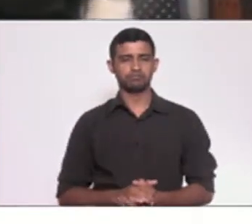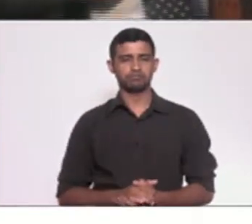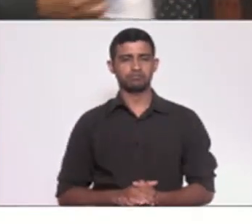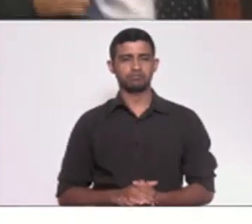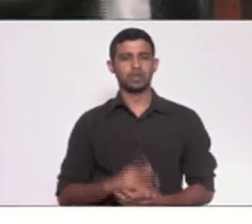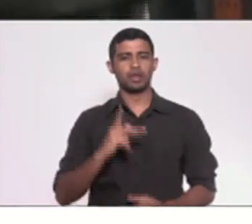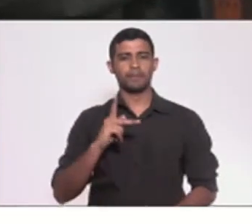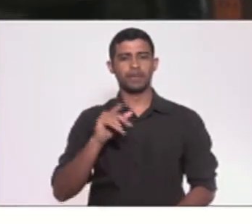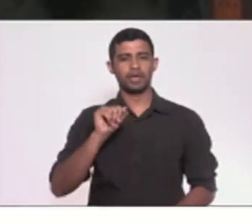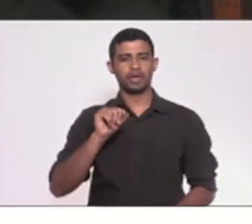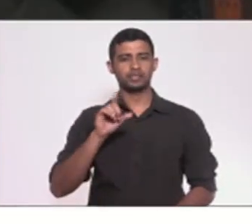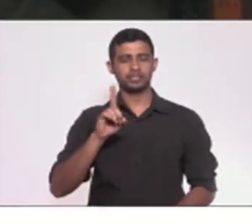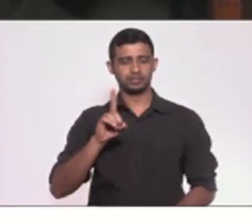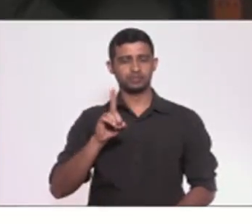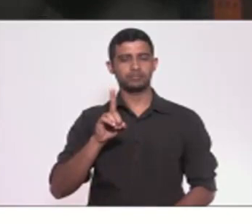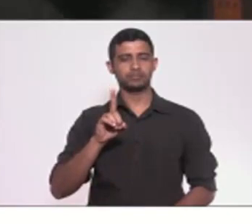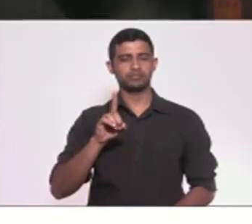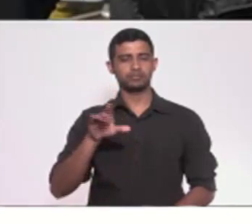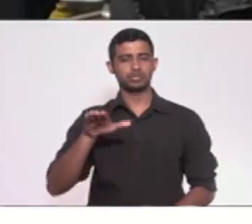PSB, deputado Carlos Mink.